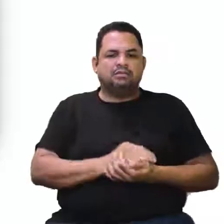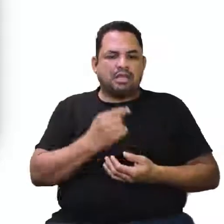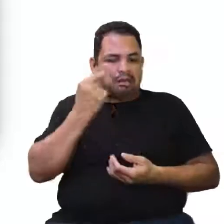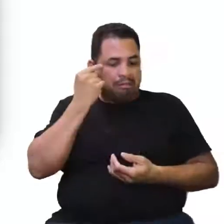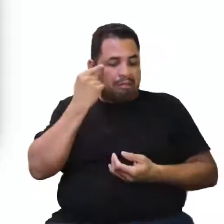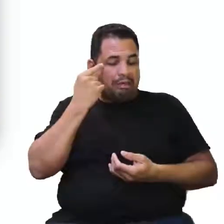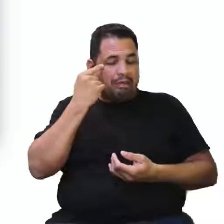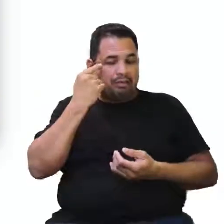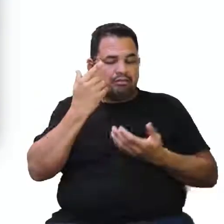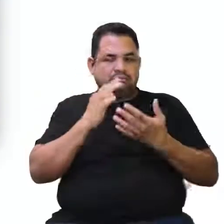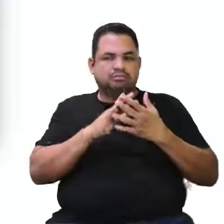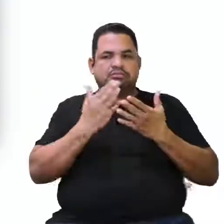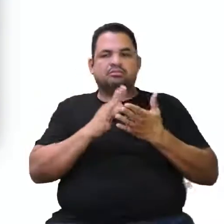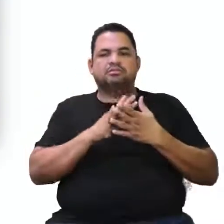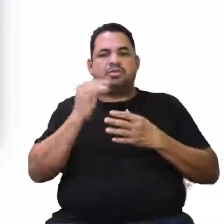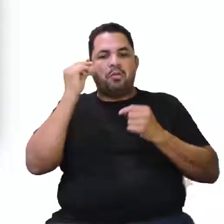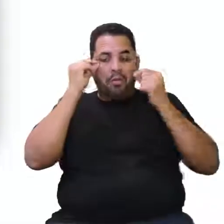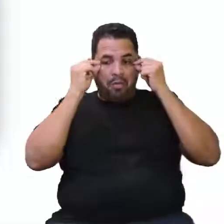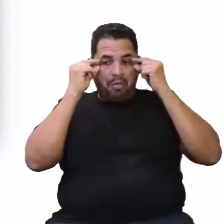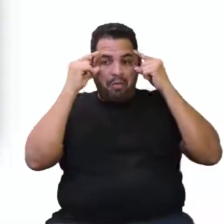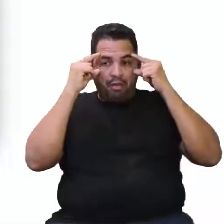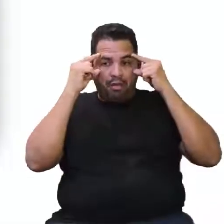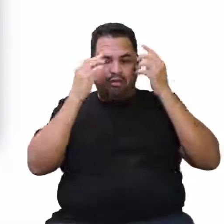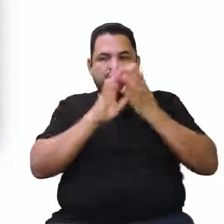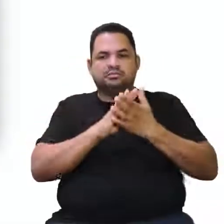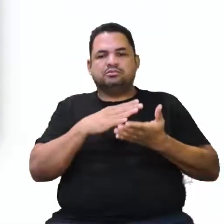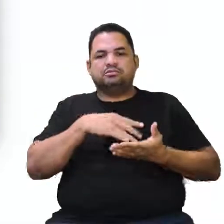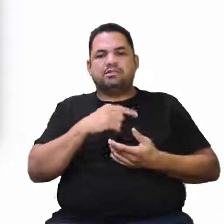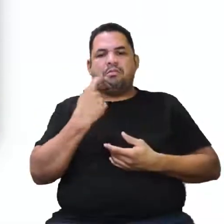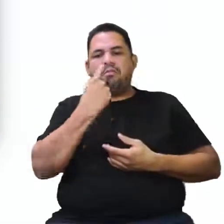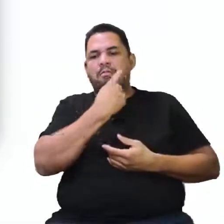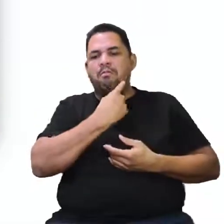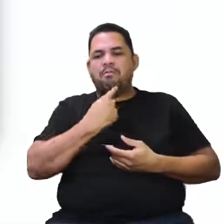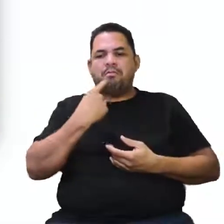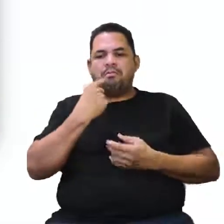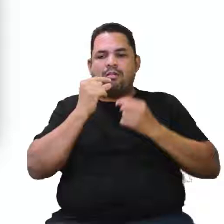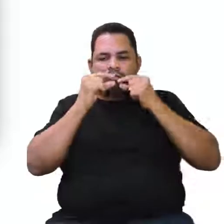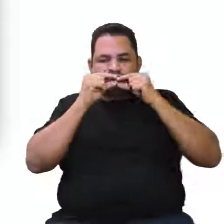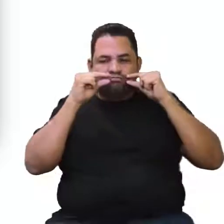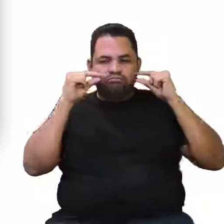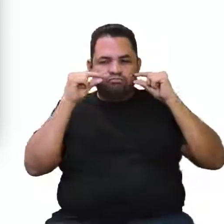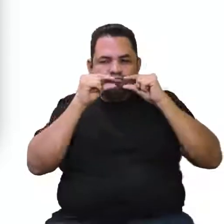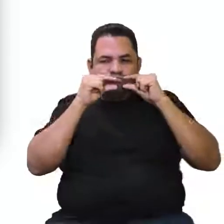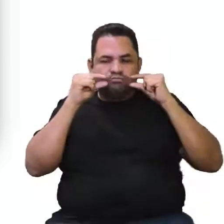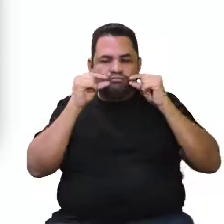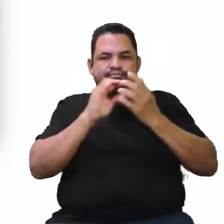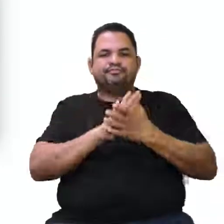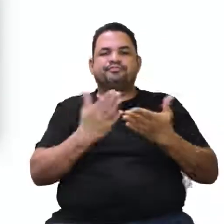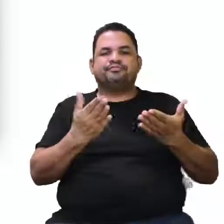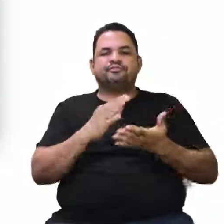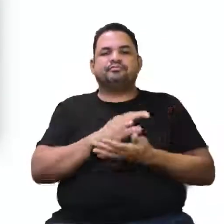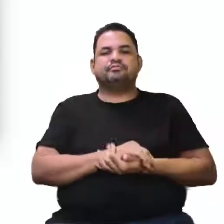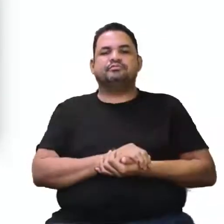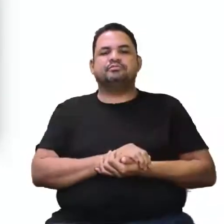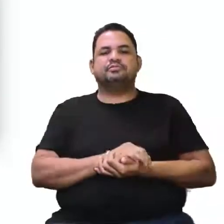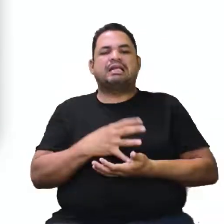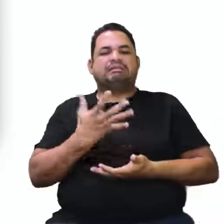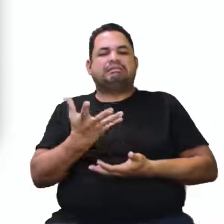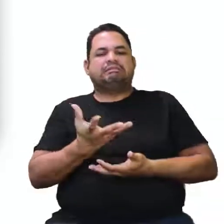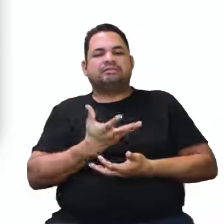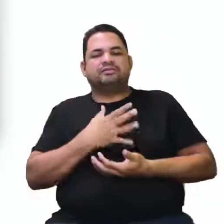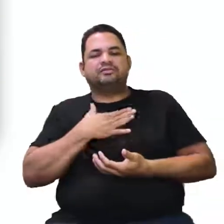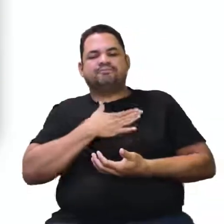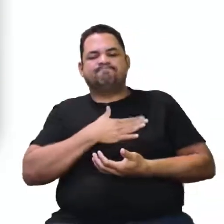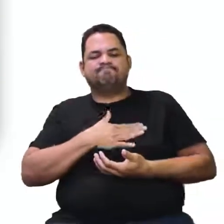de galinha. Eu queria que esse olho fosse maior, eu queria que essa boca fosse mais definida. E aí vem aí os